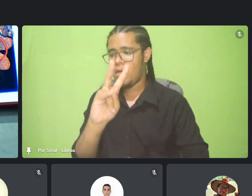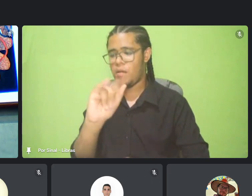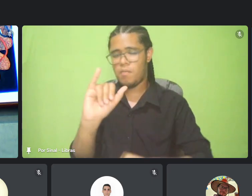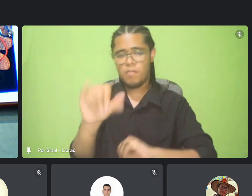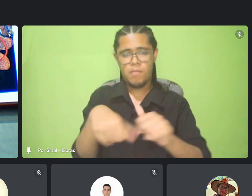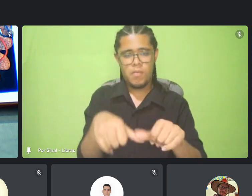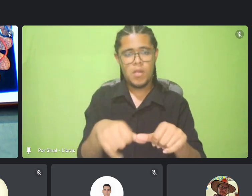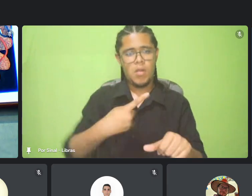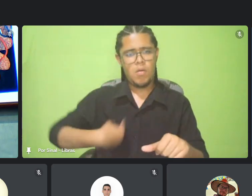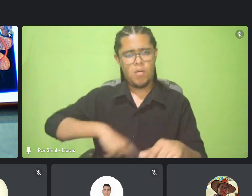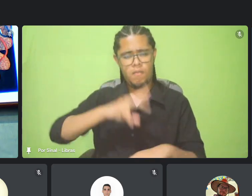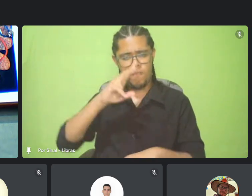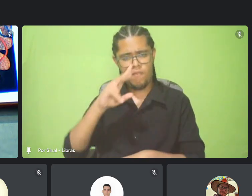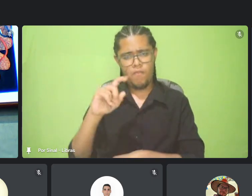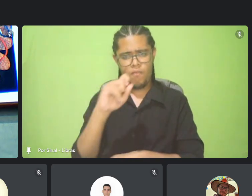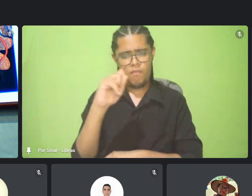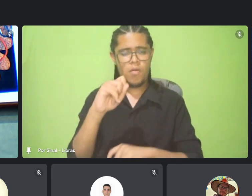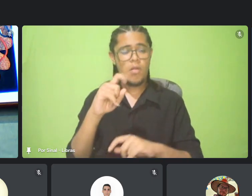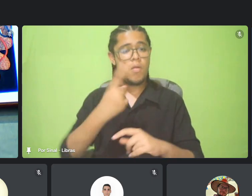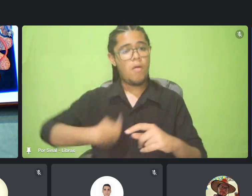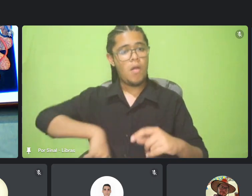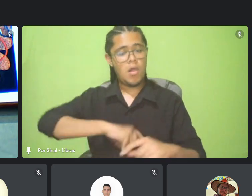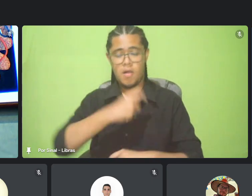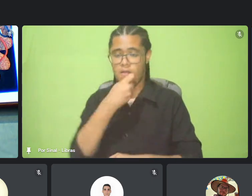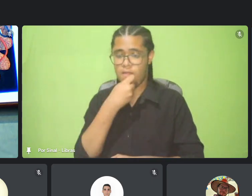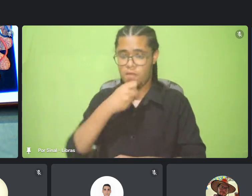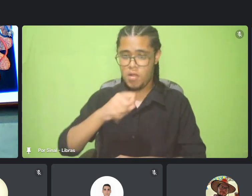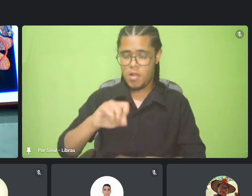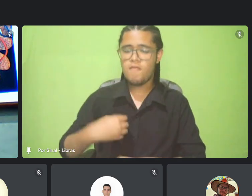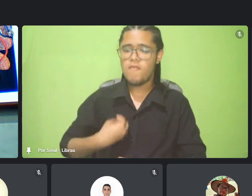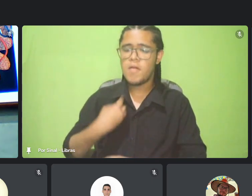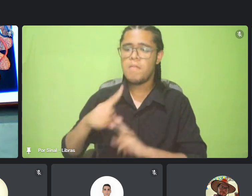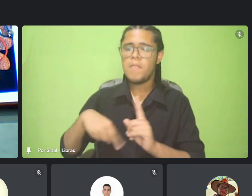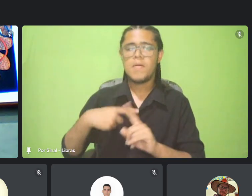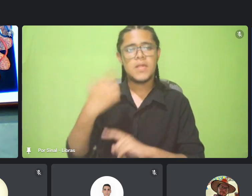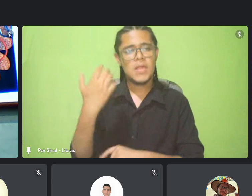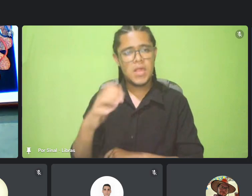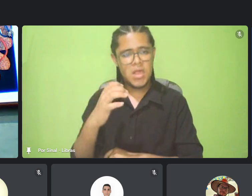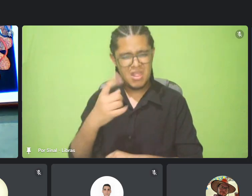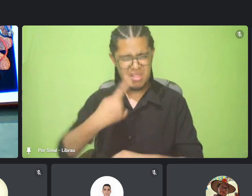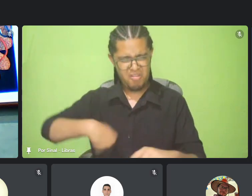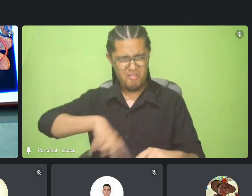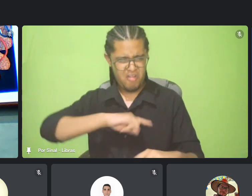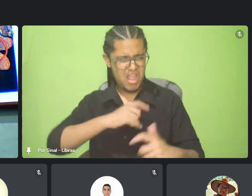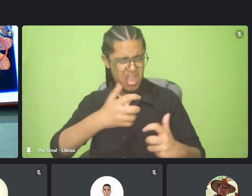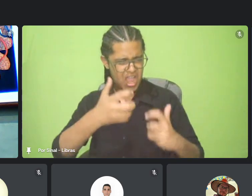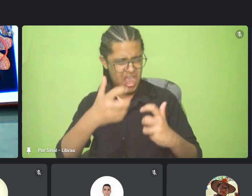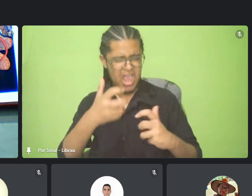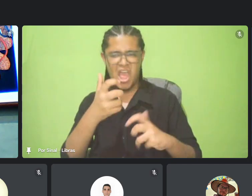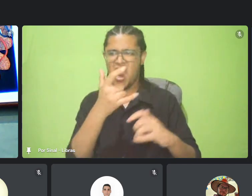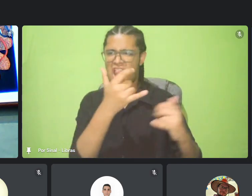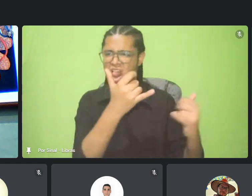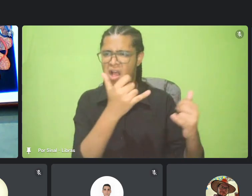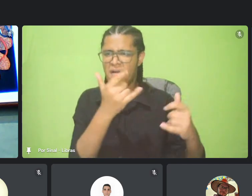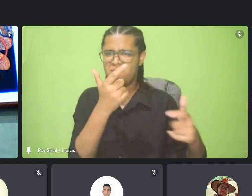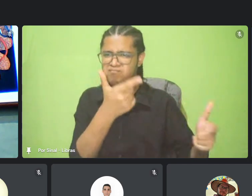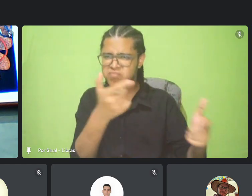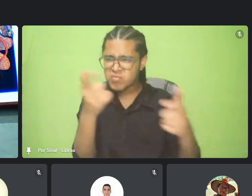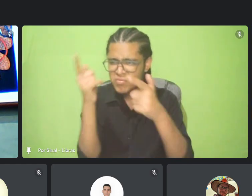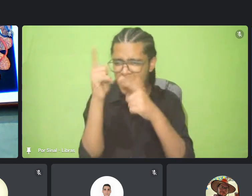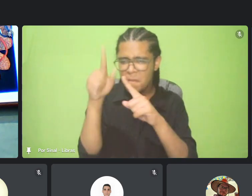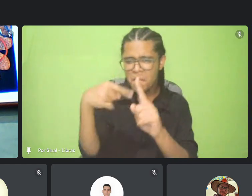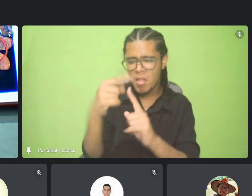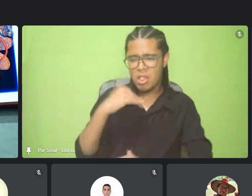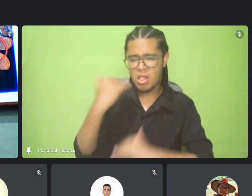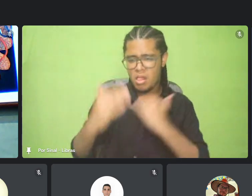ciência e vida, não as armas e a morte. Enfrentamos a pandemia. Perdemos muitas